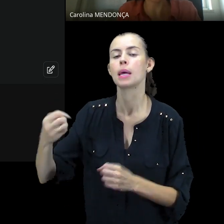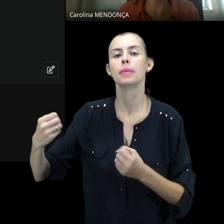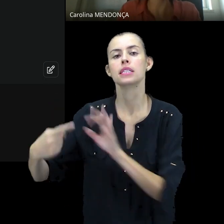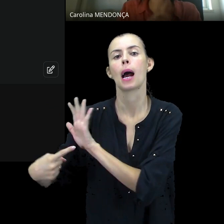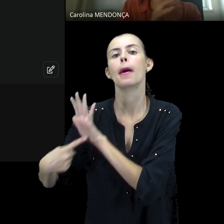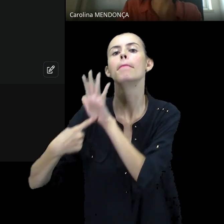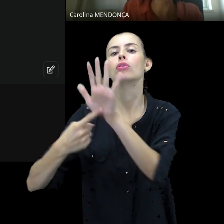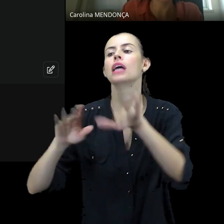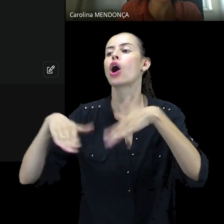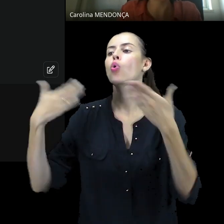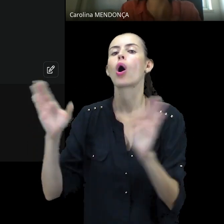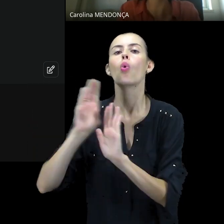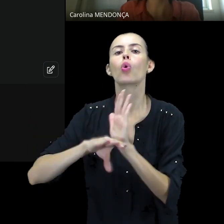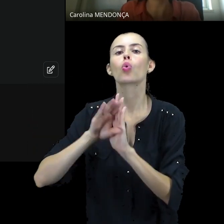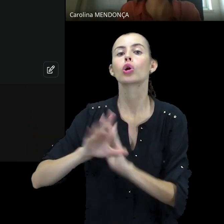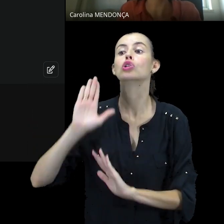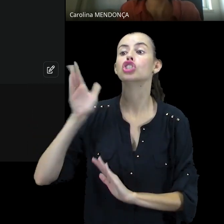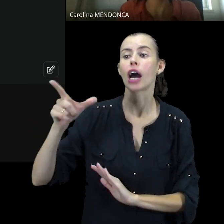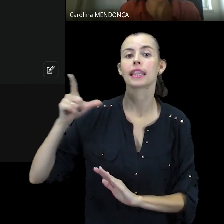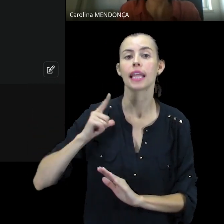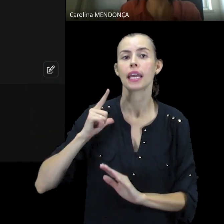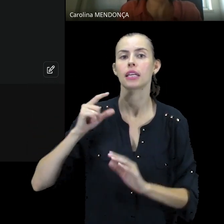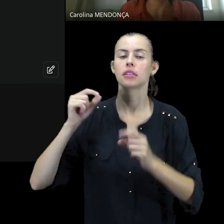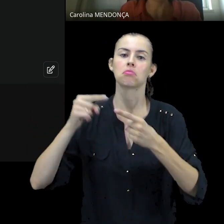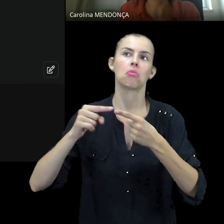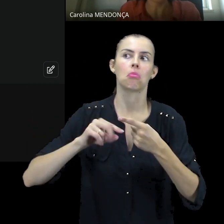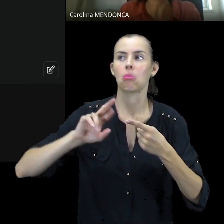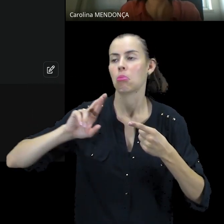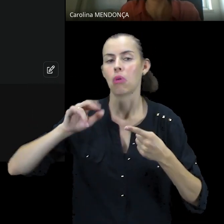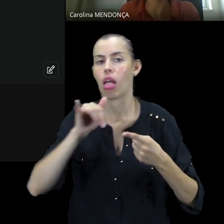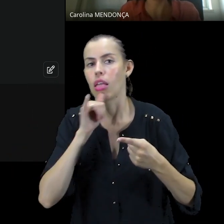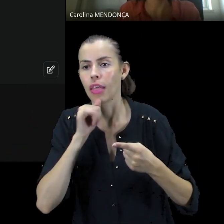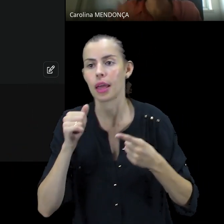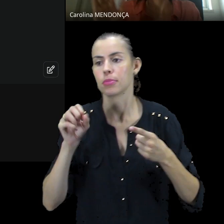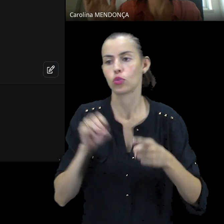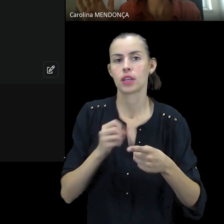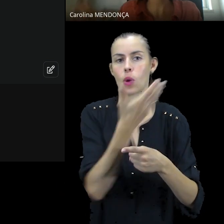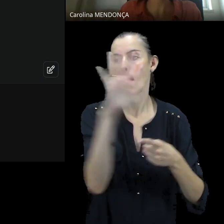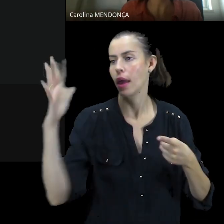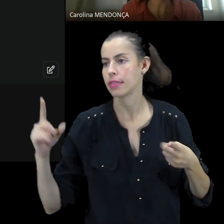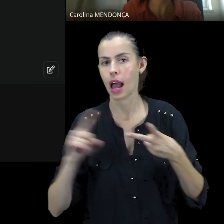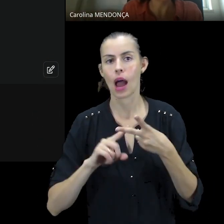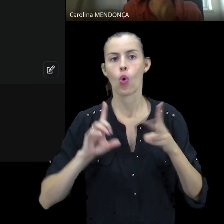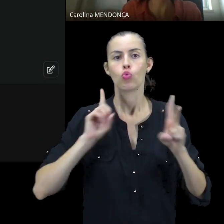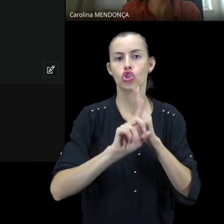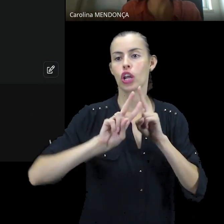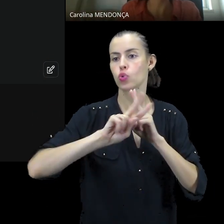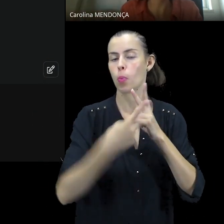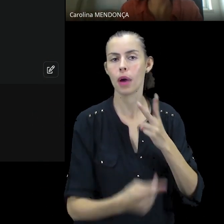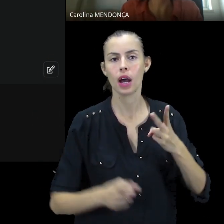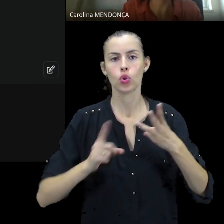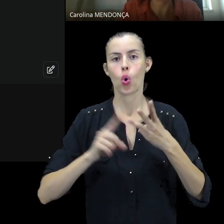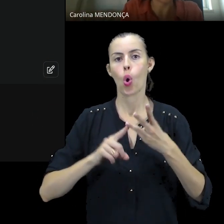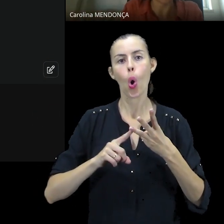mesmo tempo, ou apenas a um deles, enfim, 2 em confluência. Os cursos responderam